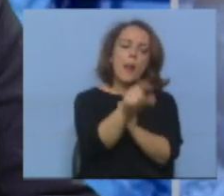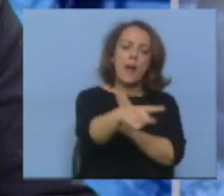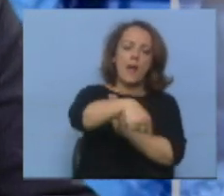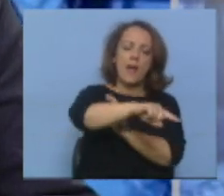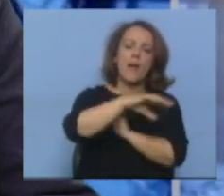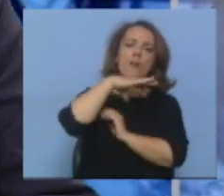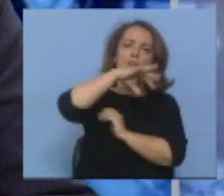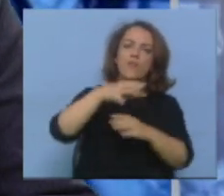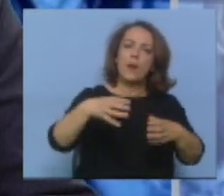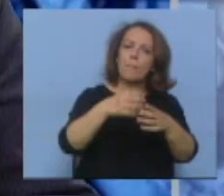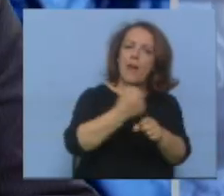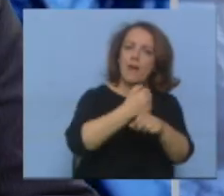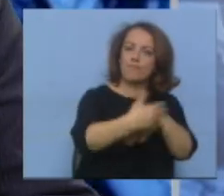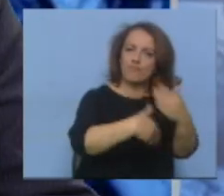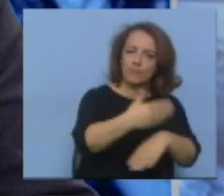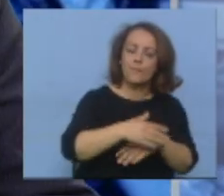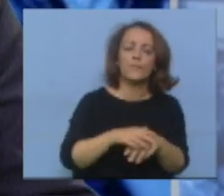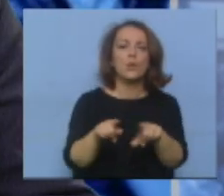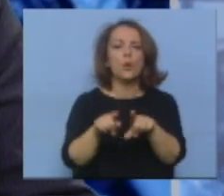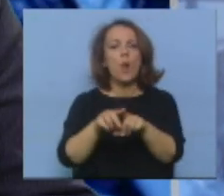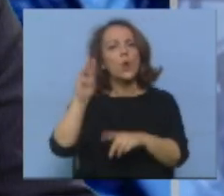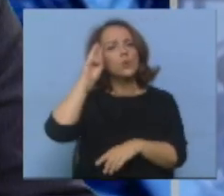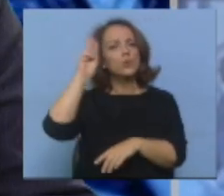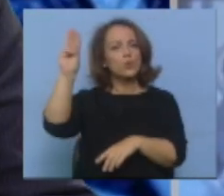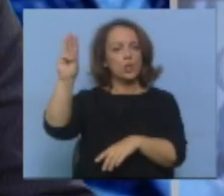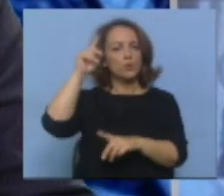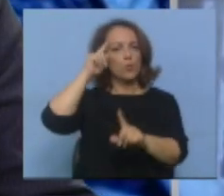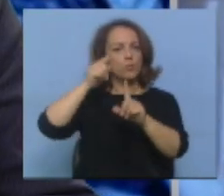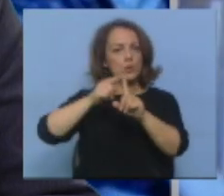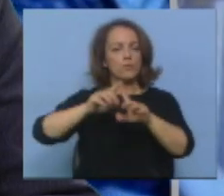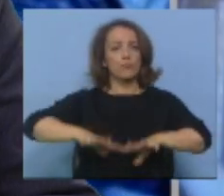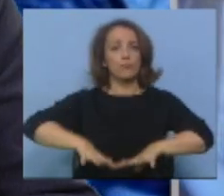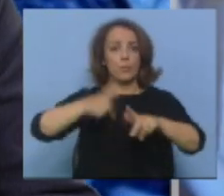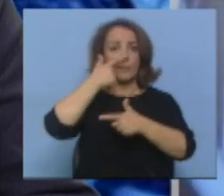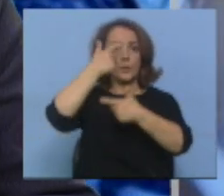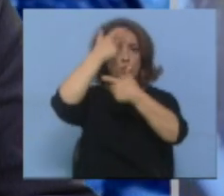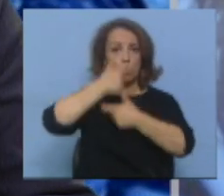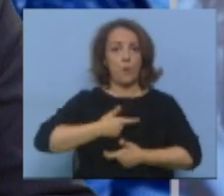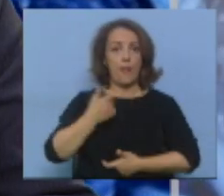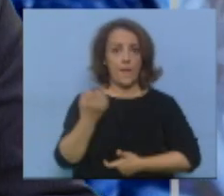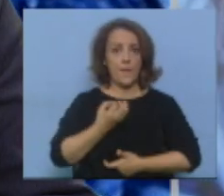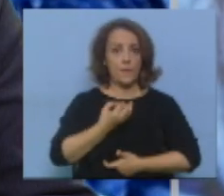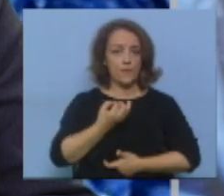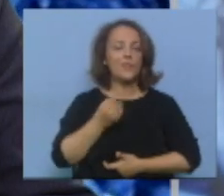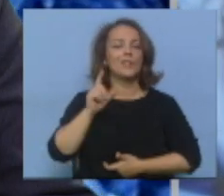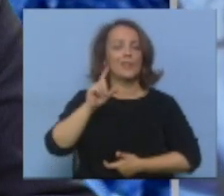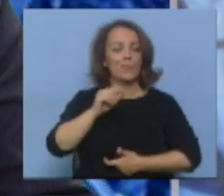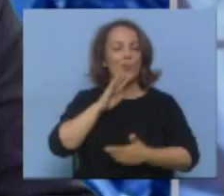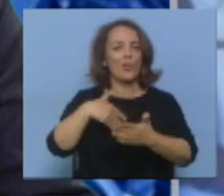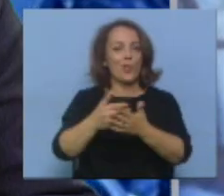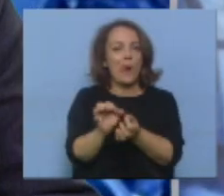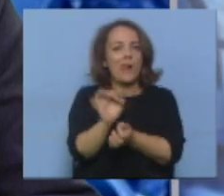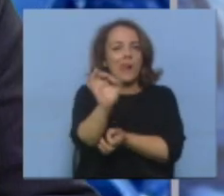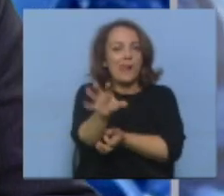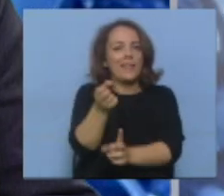No escotismo, onde a ideia do progresso pessoal também tem sido feito, fizemos também um bocadinho esse desafio, ou